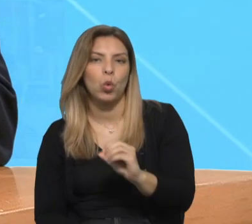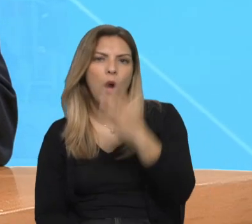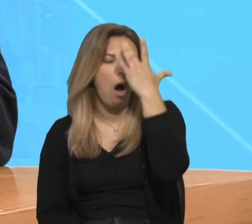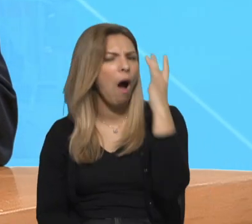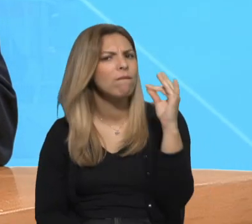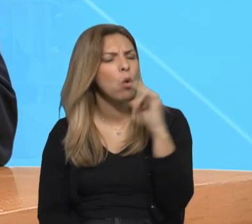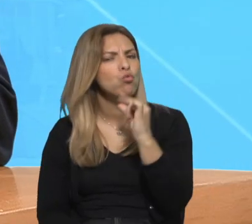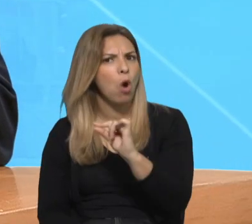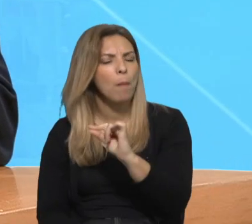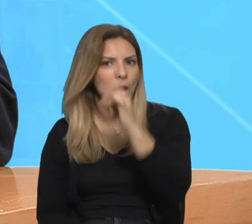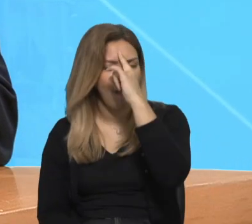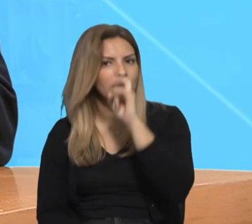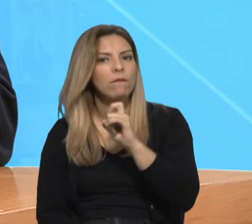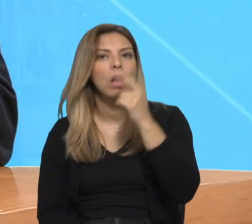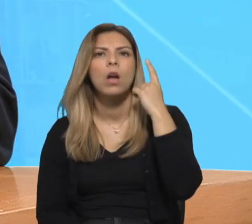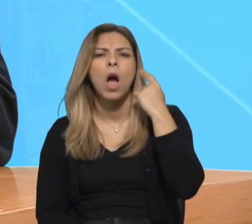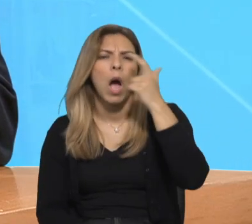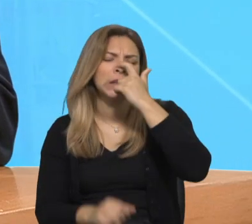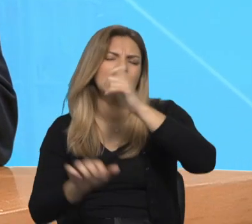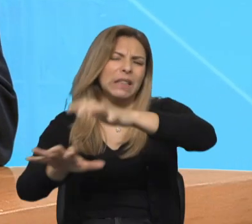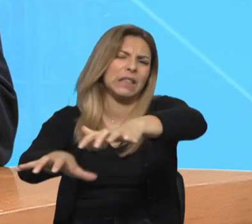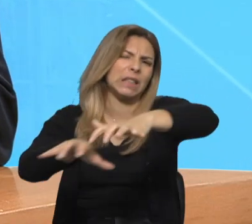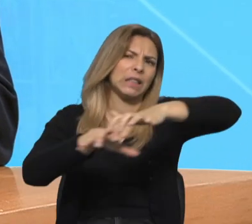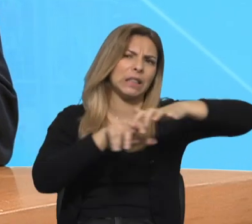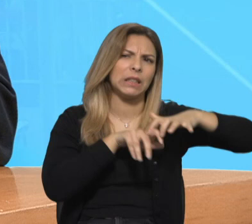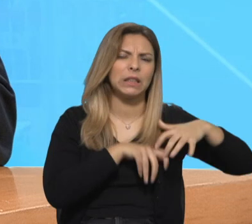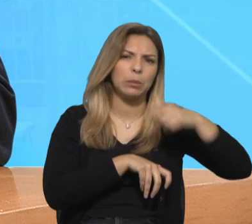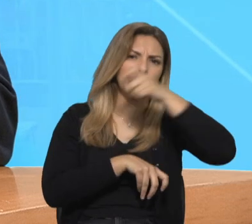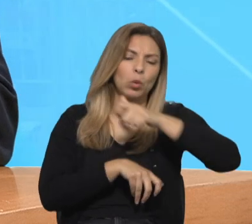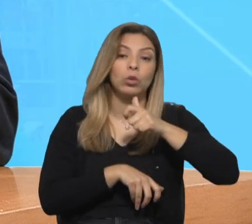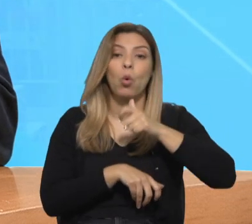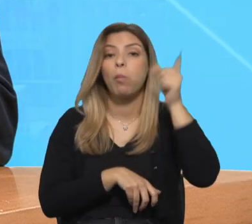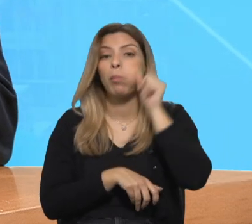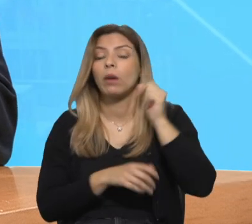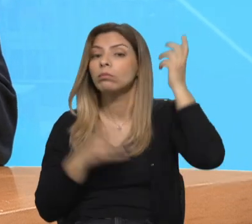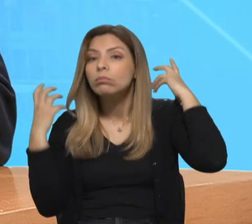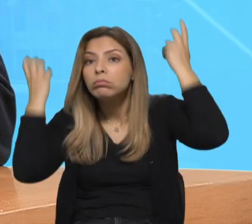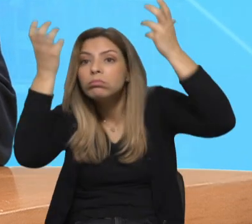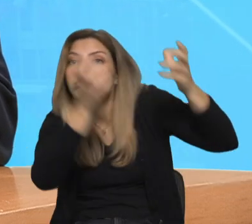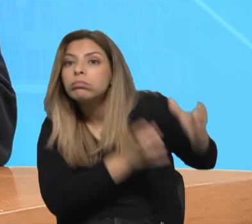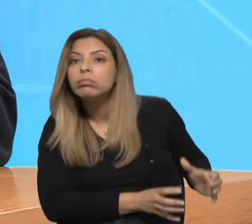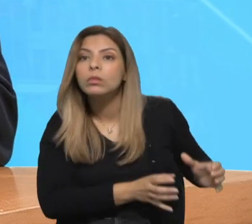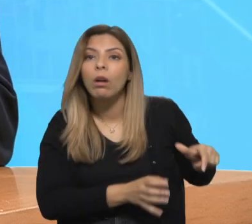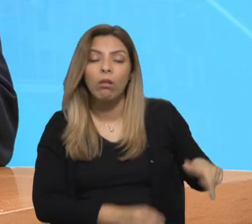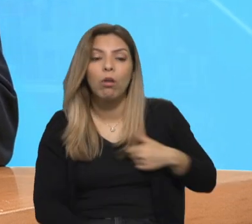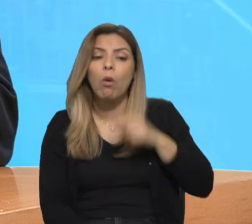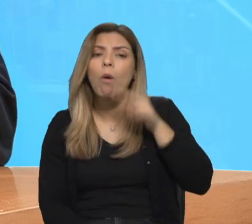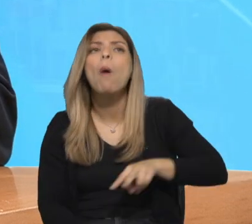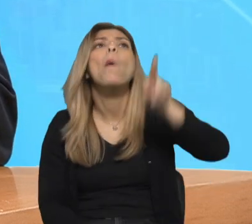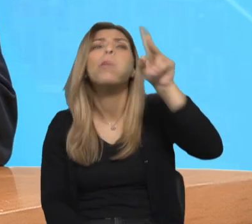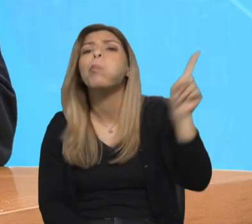isto, e estava uma multidão de gente enorme. E o meu pai pôs-me no chão, E eu disse, pai, mas eu não vejo nada assim, eu não vejo